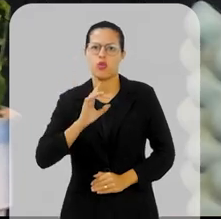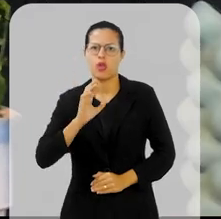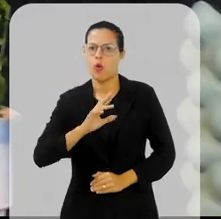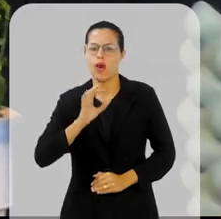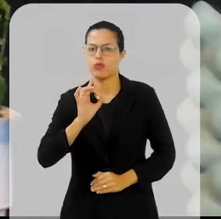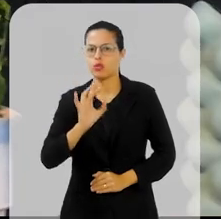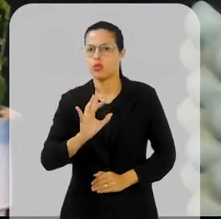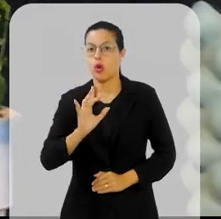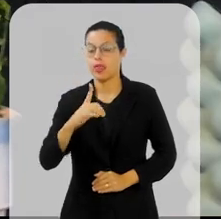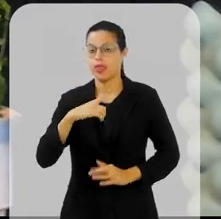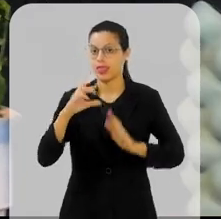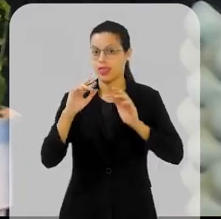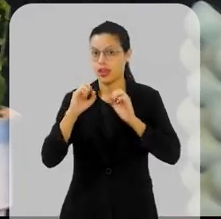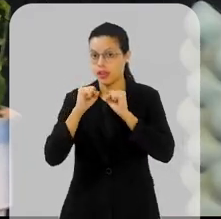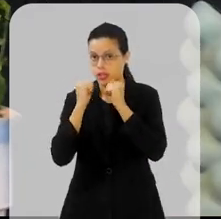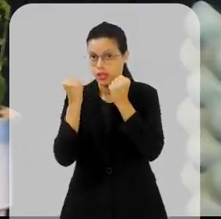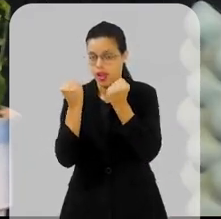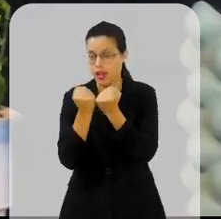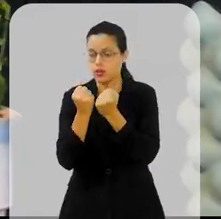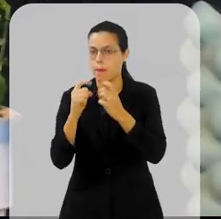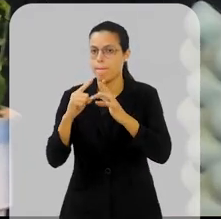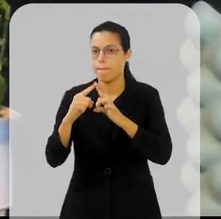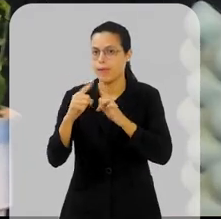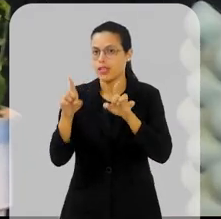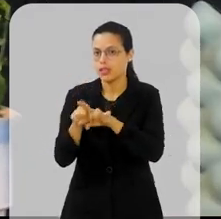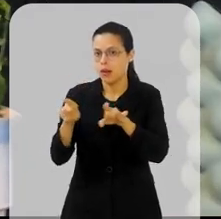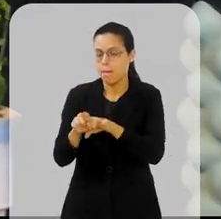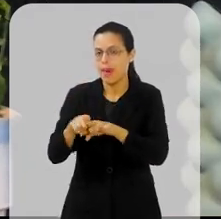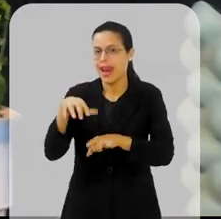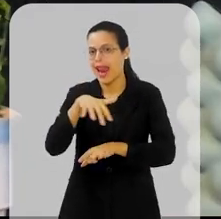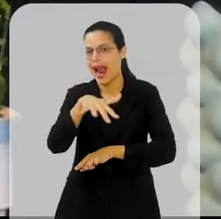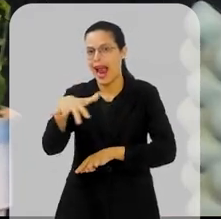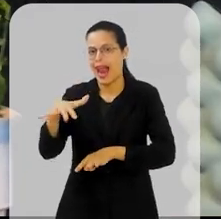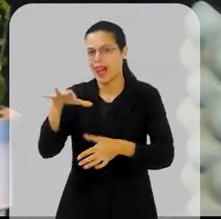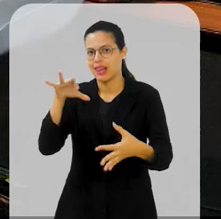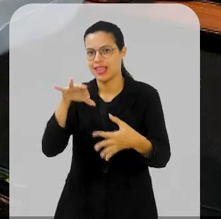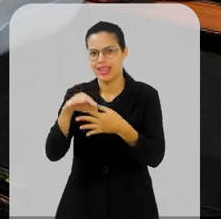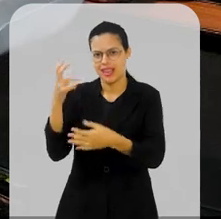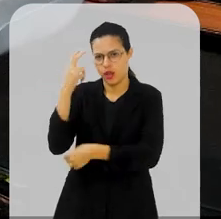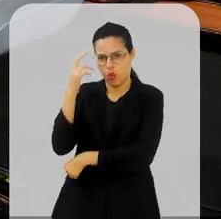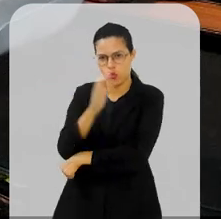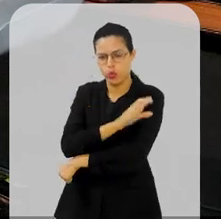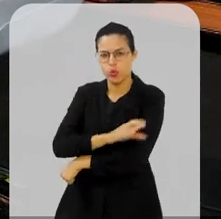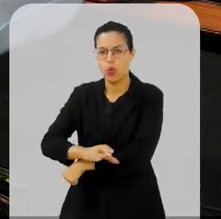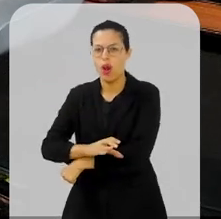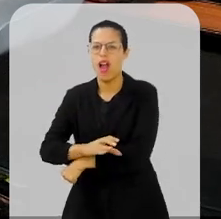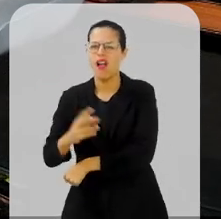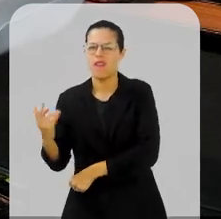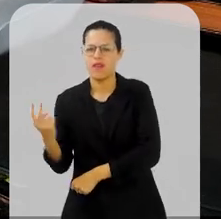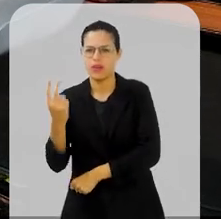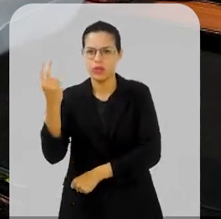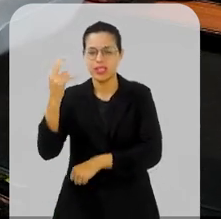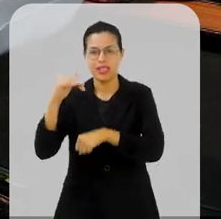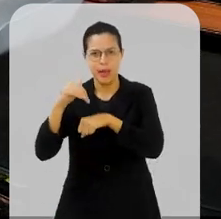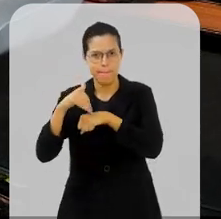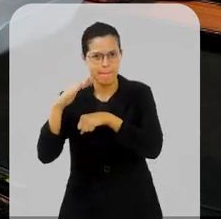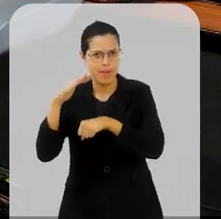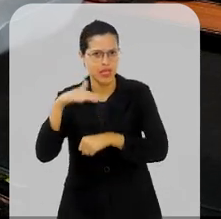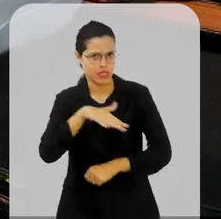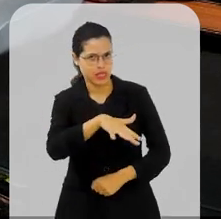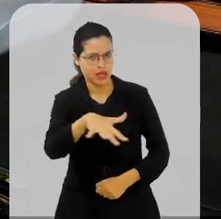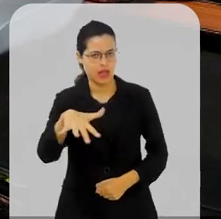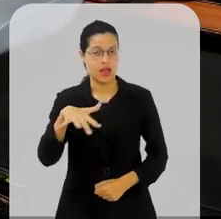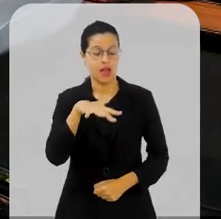só ter o estádio, mas ter também a área com entretenimento, isso vem a valorizar ainda